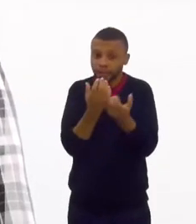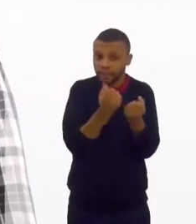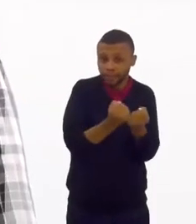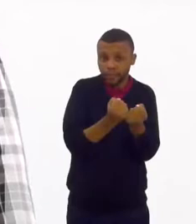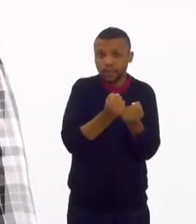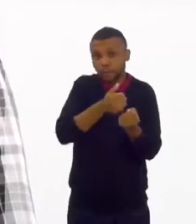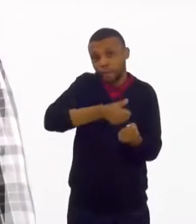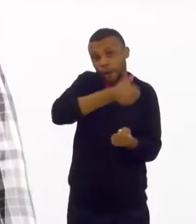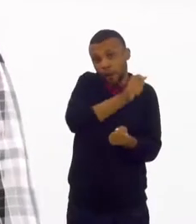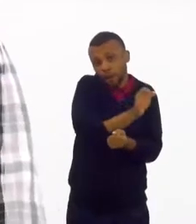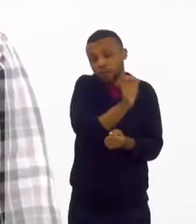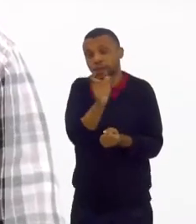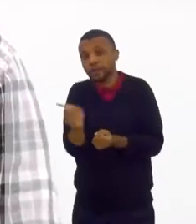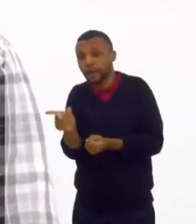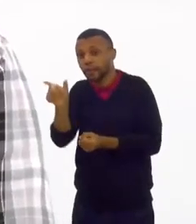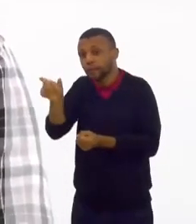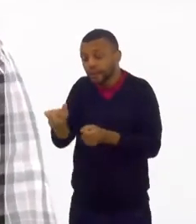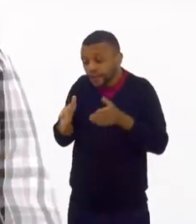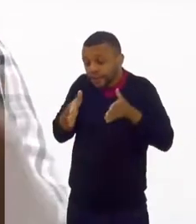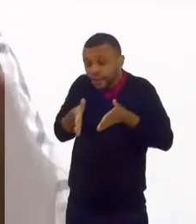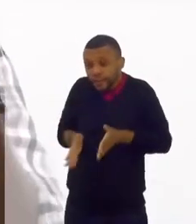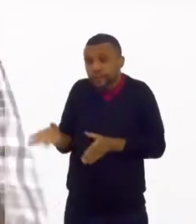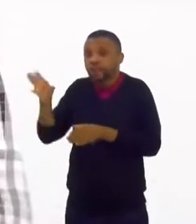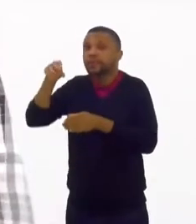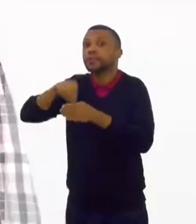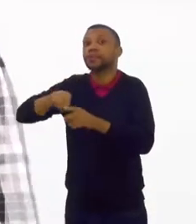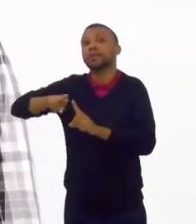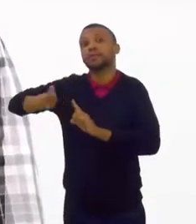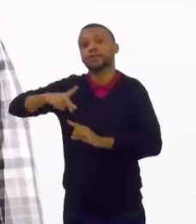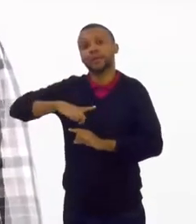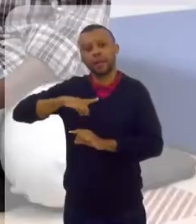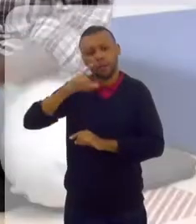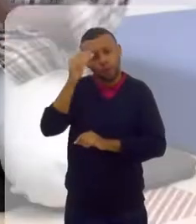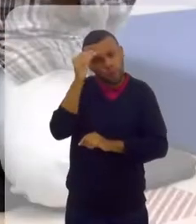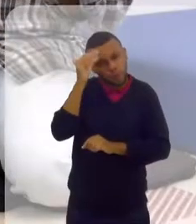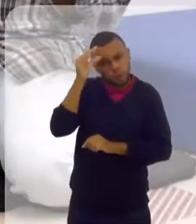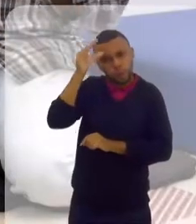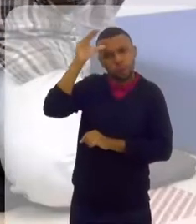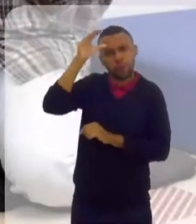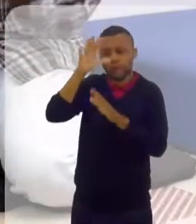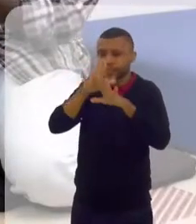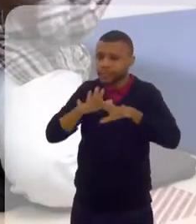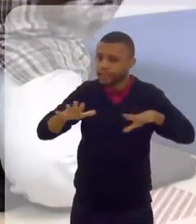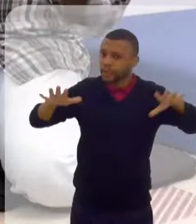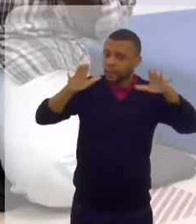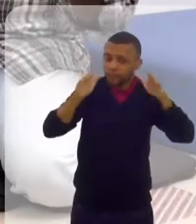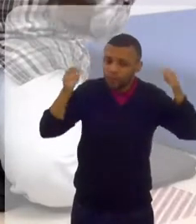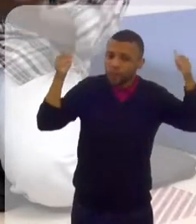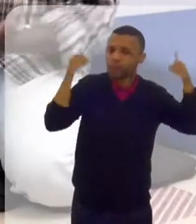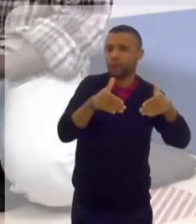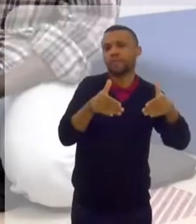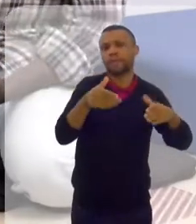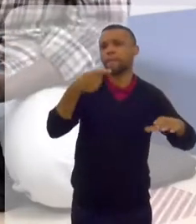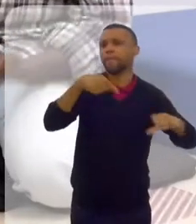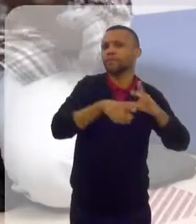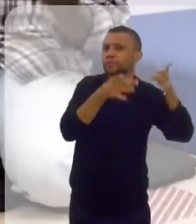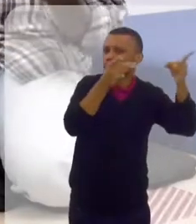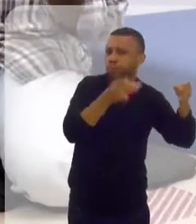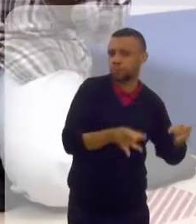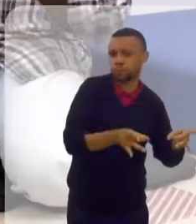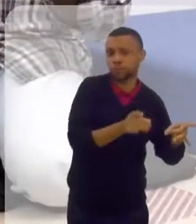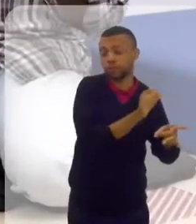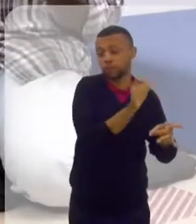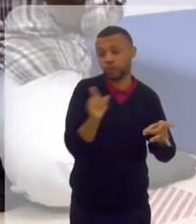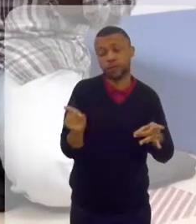são mais sheikh do que pessoas que nasceram. Entendi. Que têm um conhecimento islâmico mais abrangente do que pessoas que nasceram muçulmano. Então, é